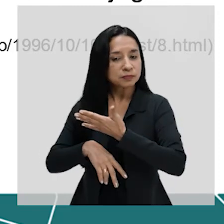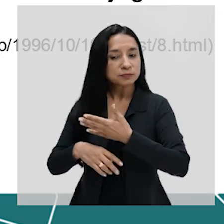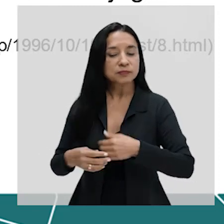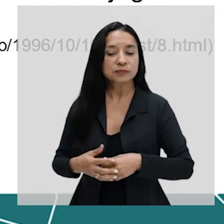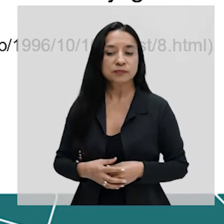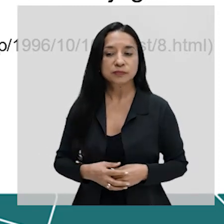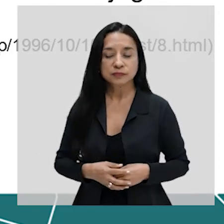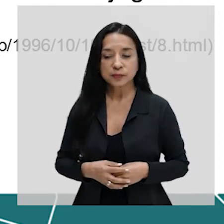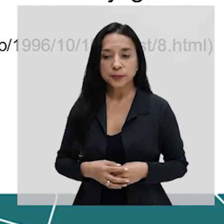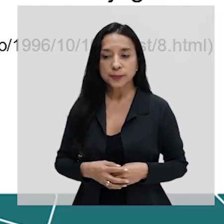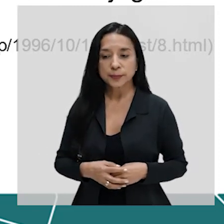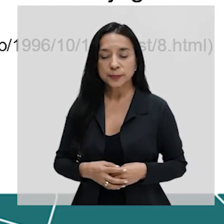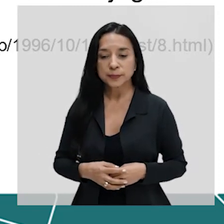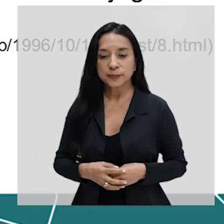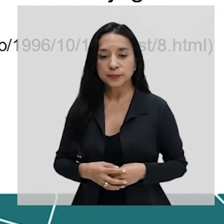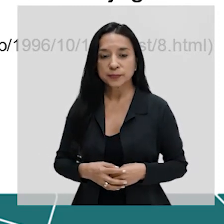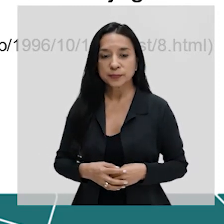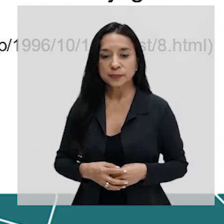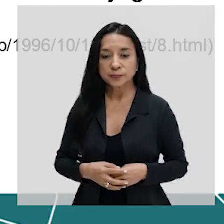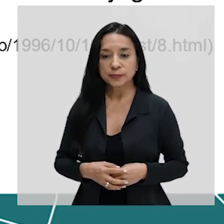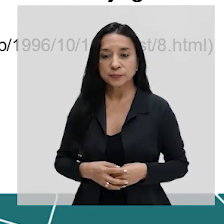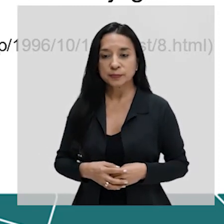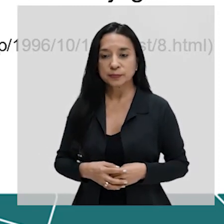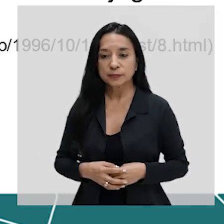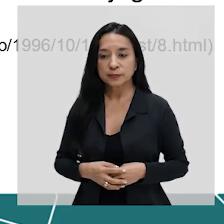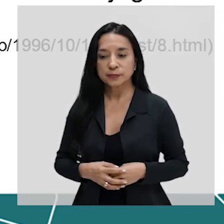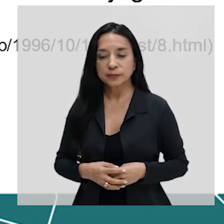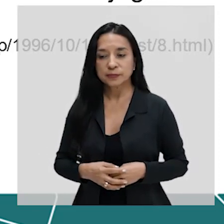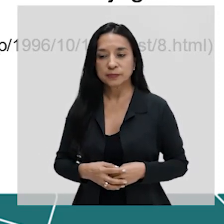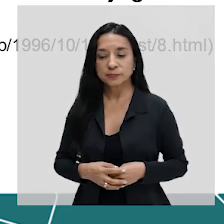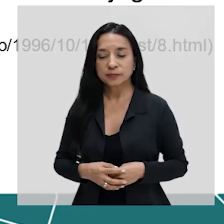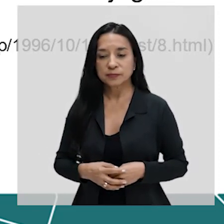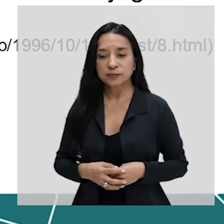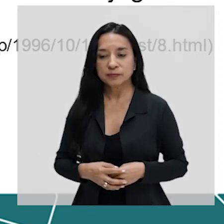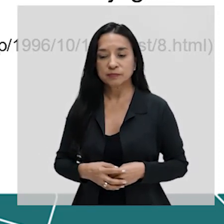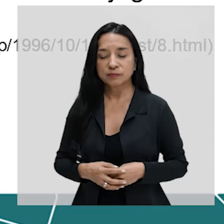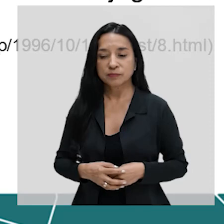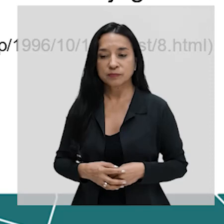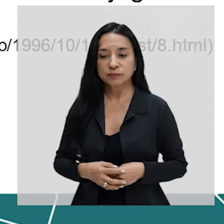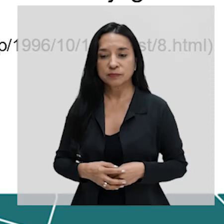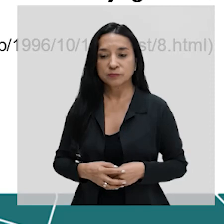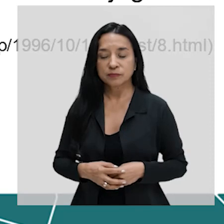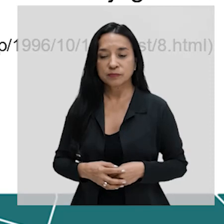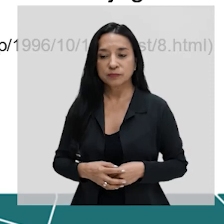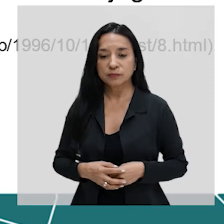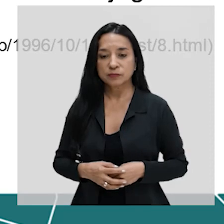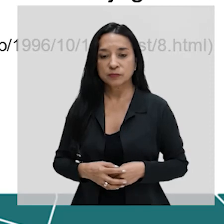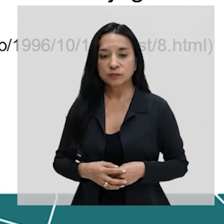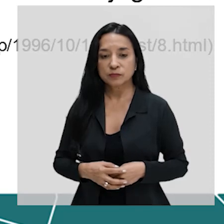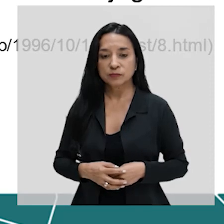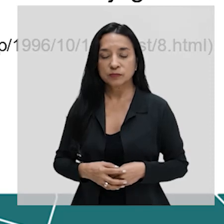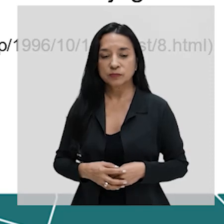uma música que dizia: o resto que se exploda, feito bomba.